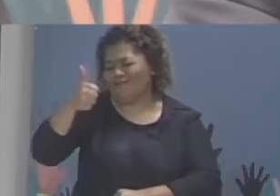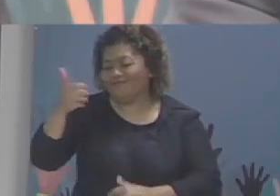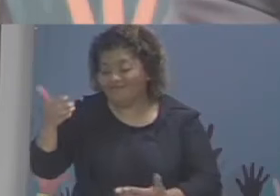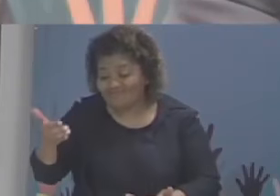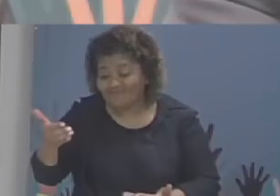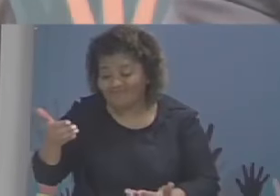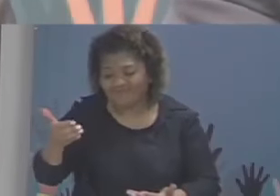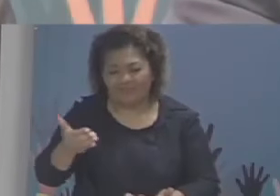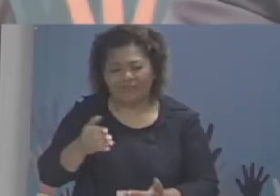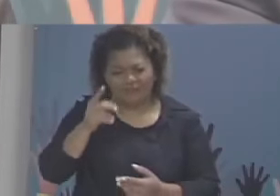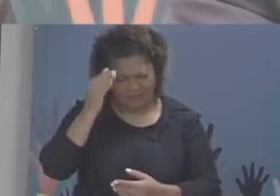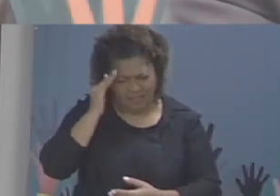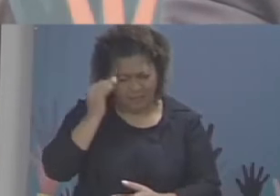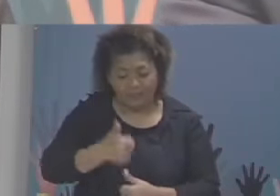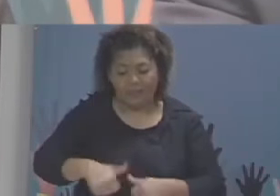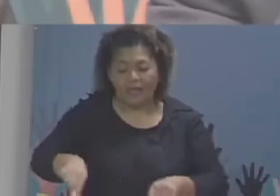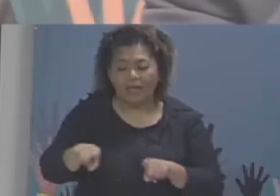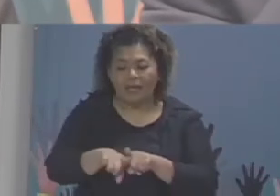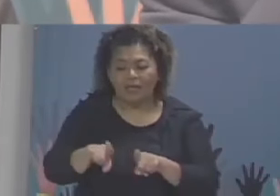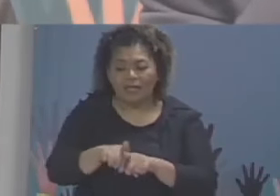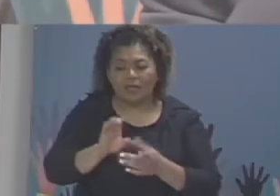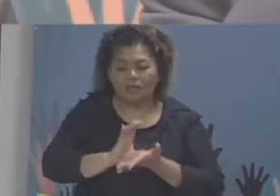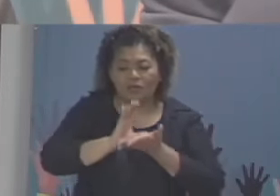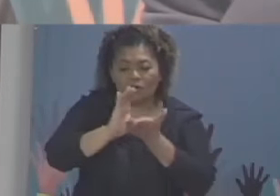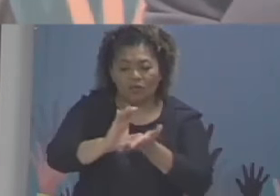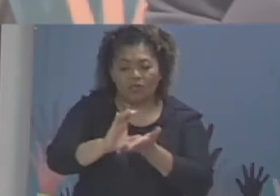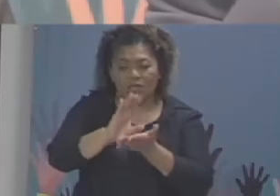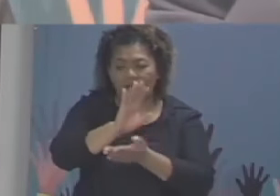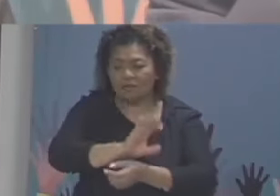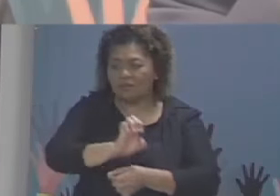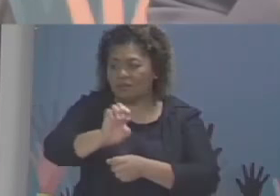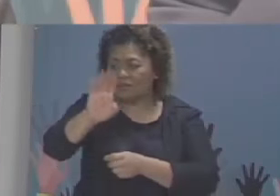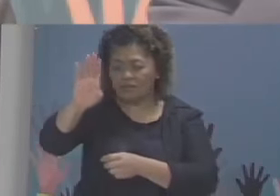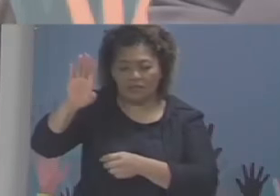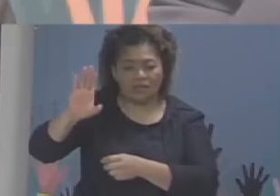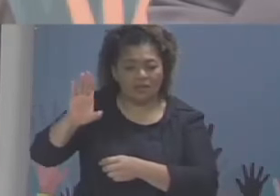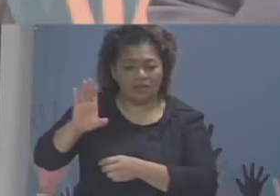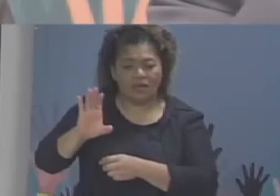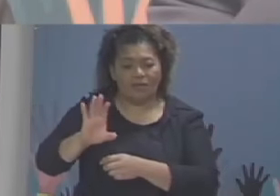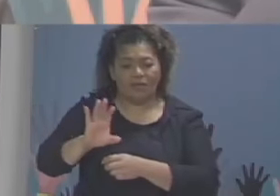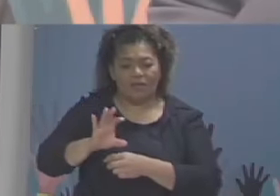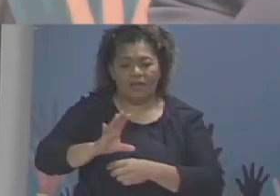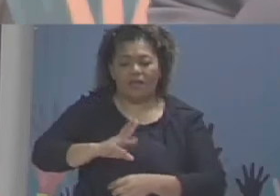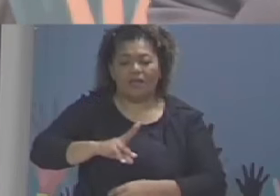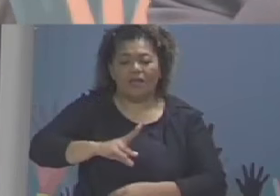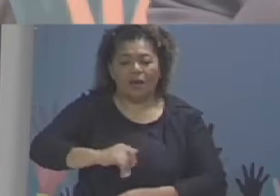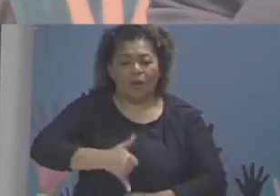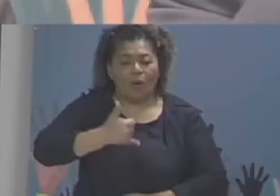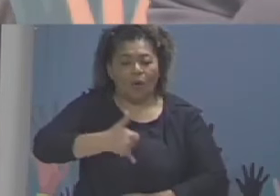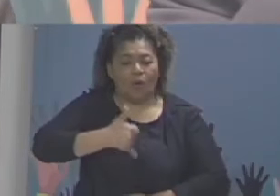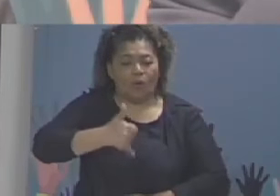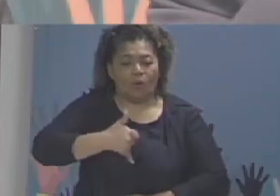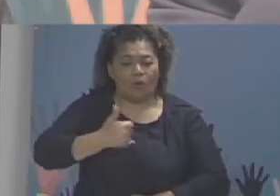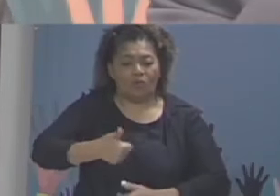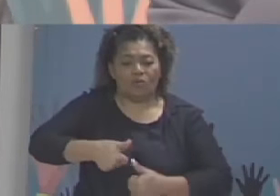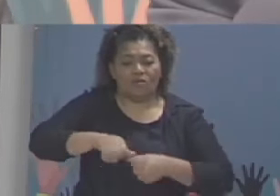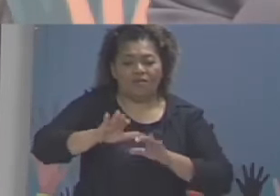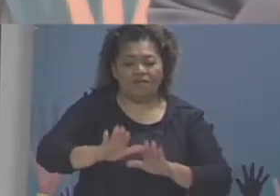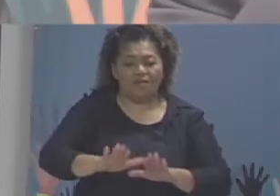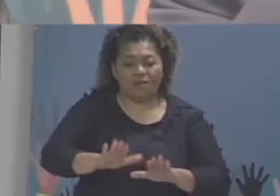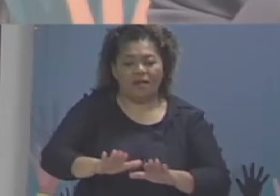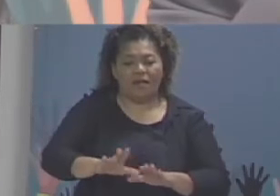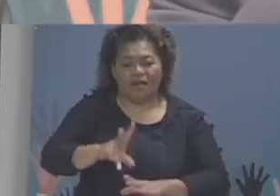que estão na atual dos conselhos regionais, sim, tudo, do ponto de vista do poder. Essa foi a política e por isso que nós não conseguimos avançar. Mas nós,